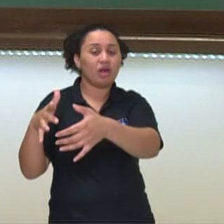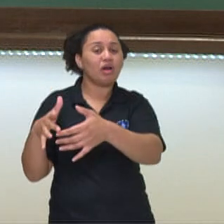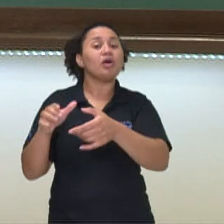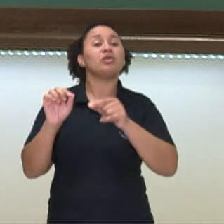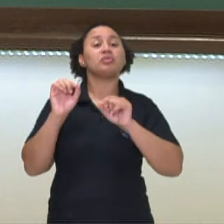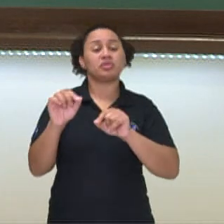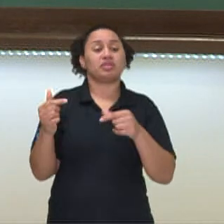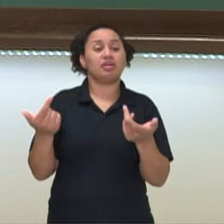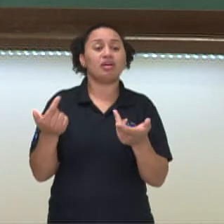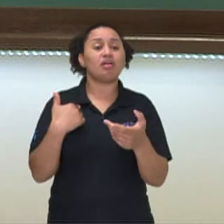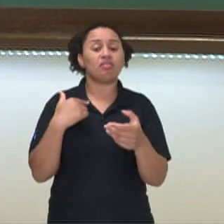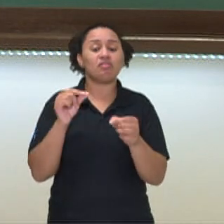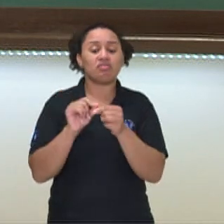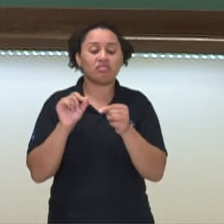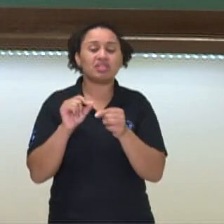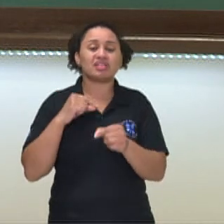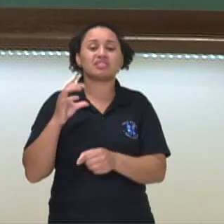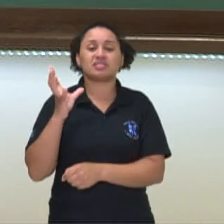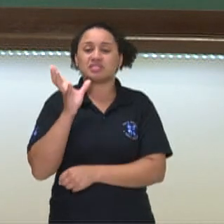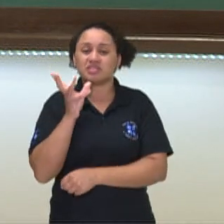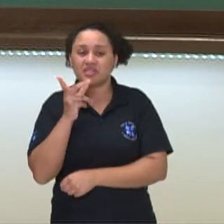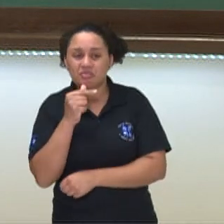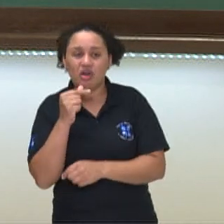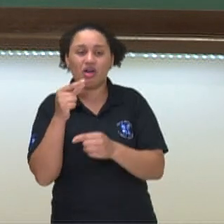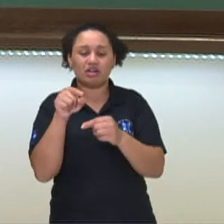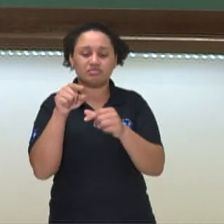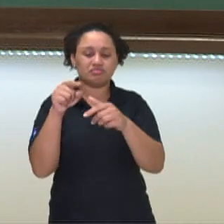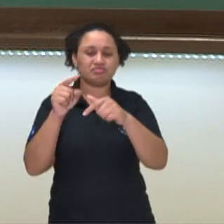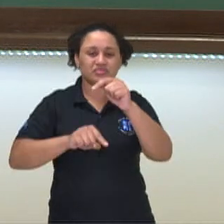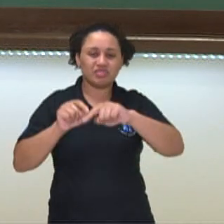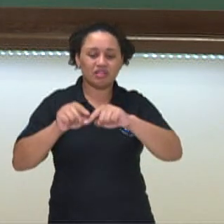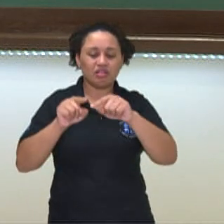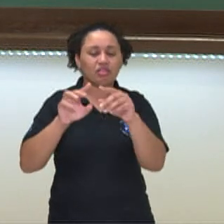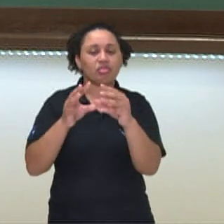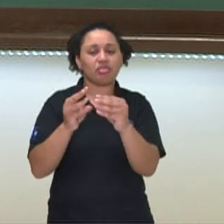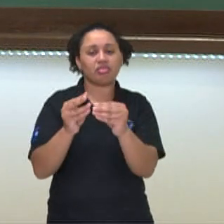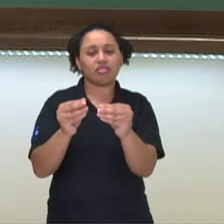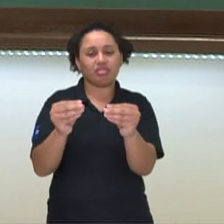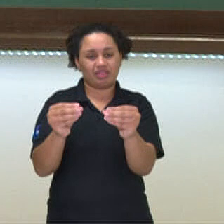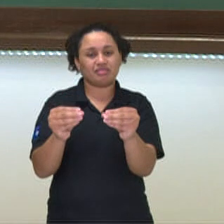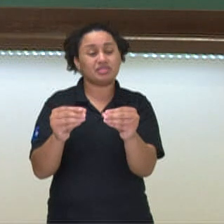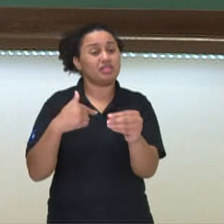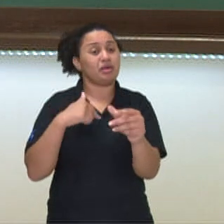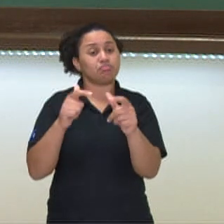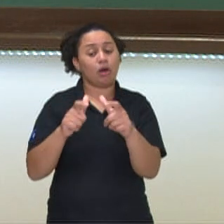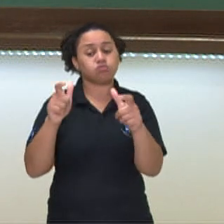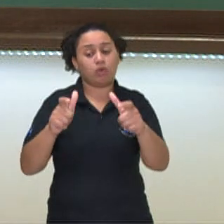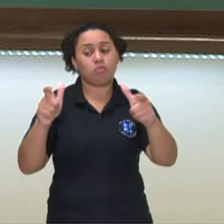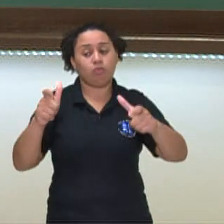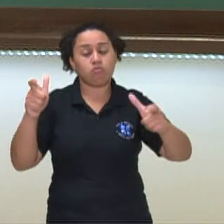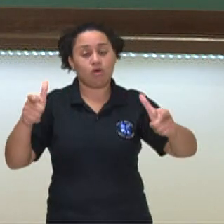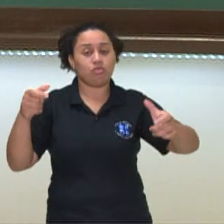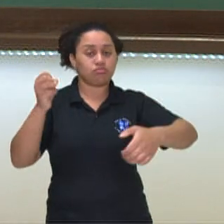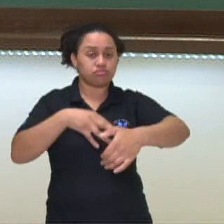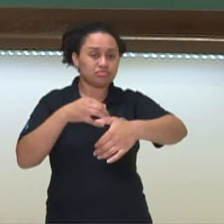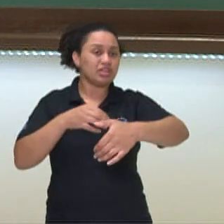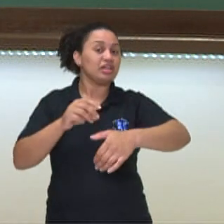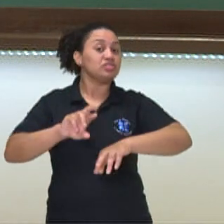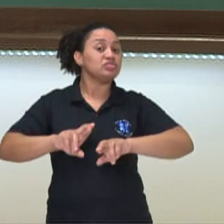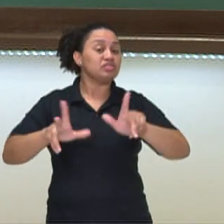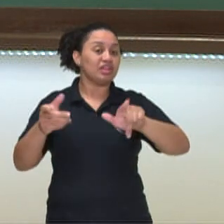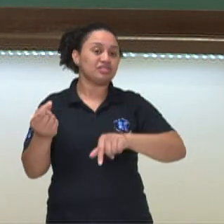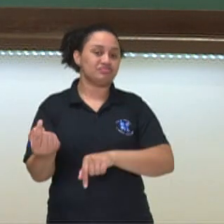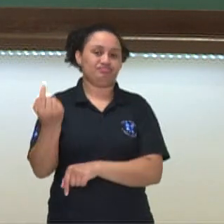quê? Justamente nessa demora na decomposição e no aumento dos resíduos sólidos. Muito diferente do que acontecia no